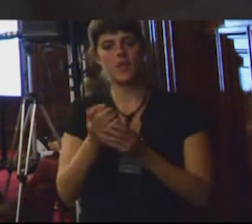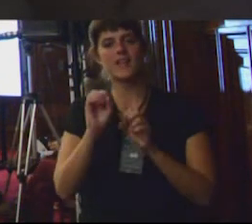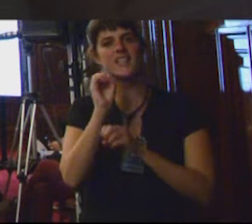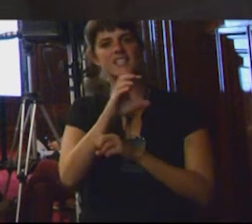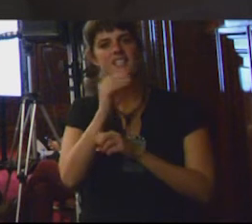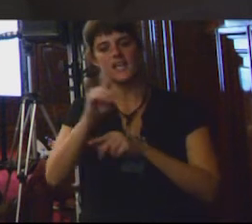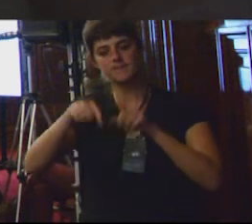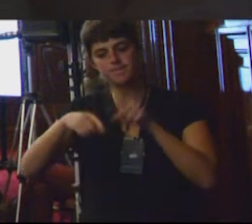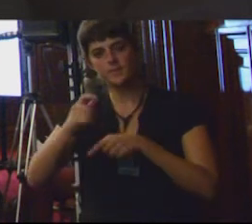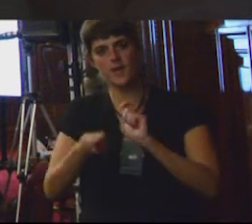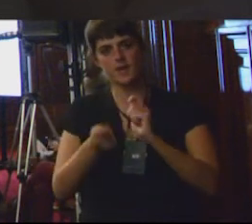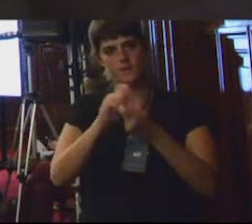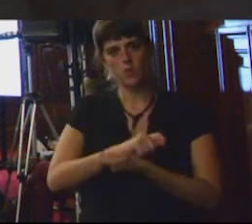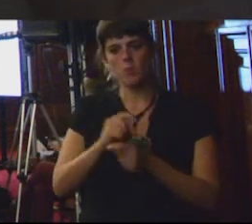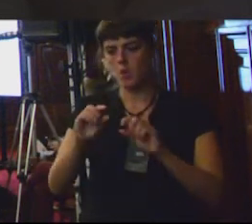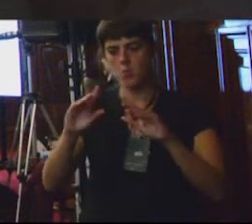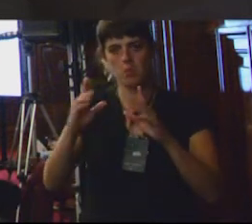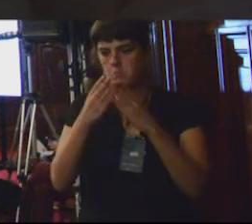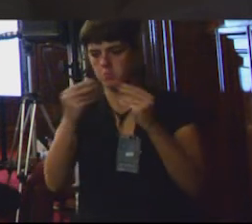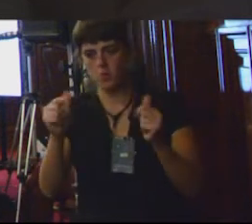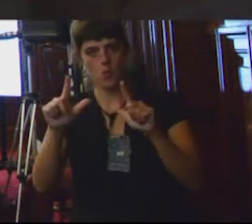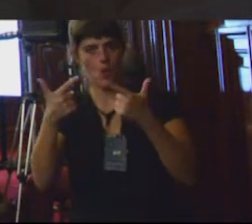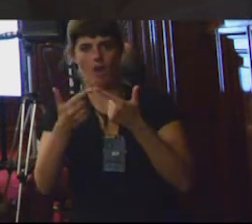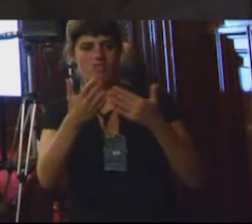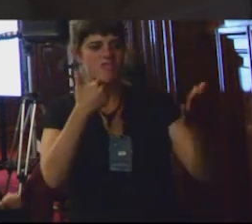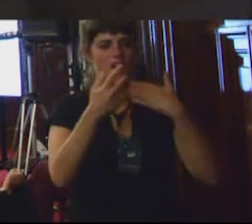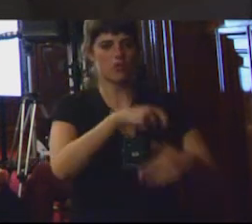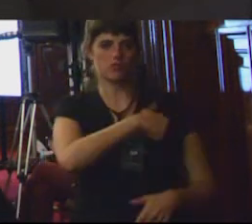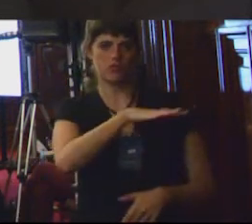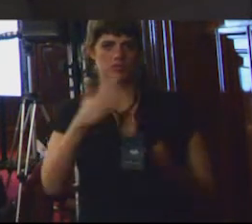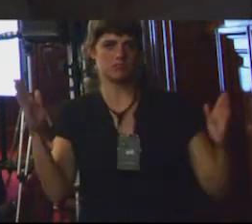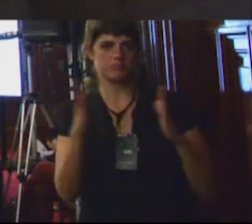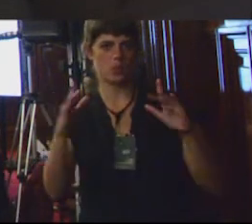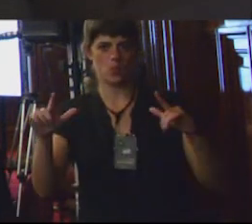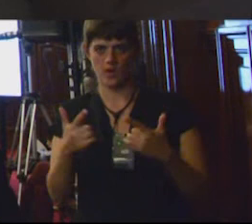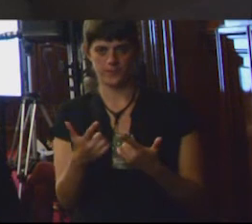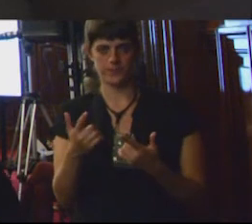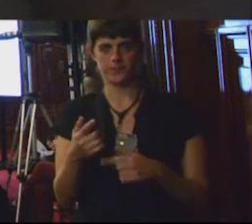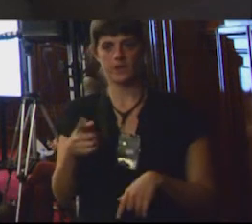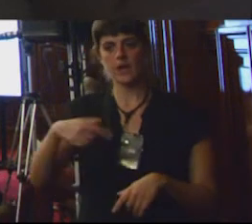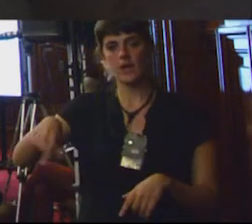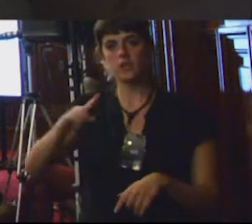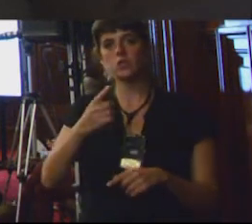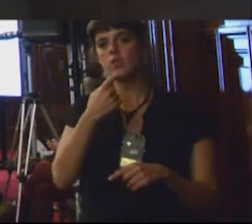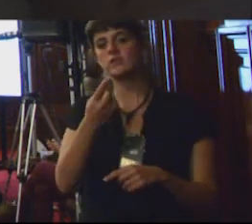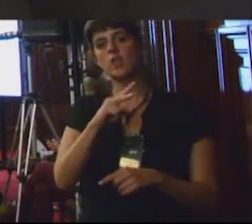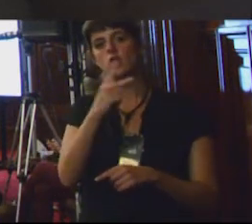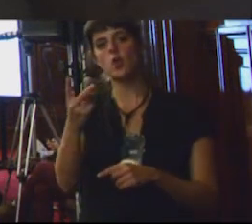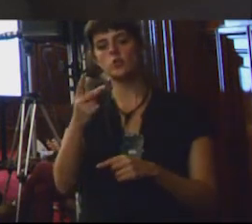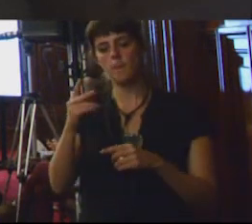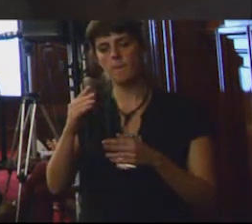à ausência de diálogo social e ato contínuo, eles respondem a dois procedimentos disciplinares no